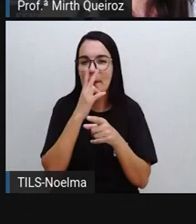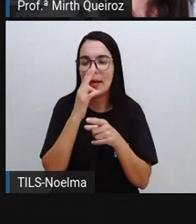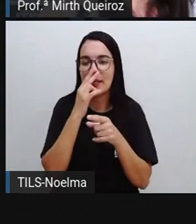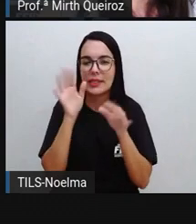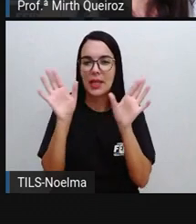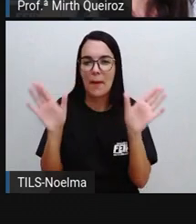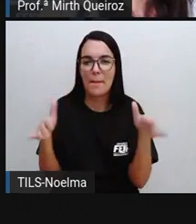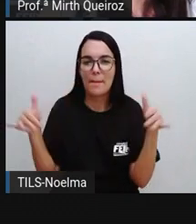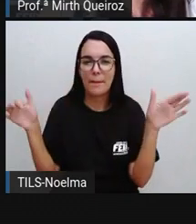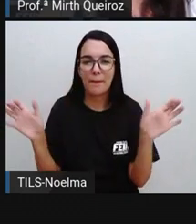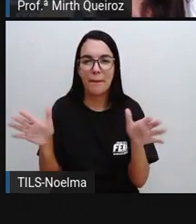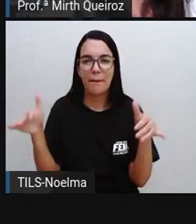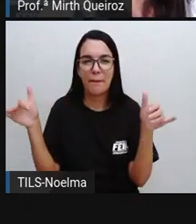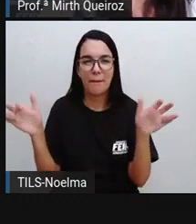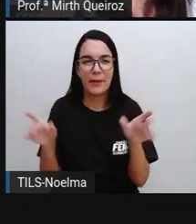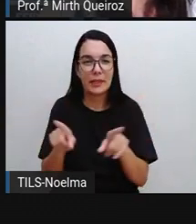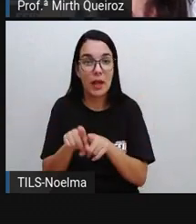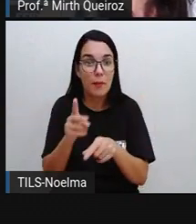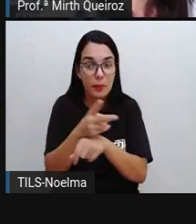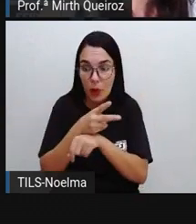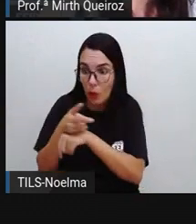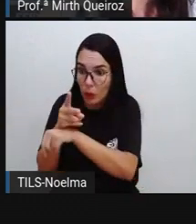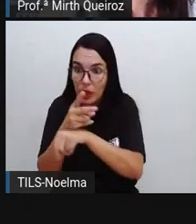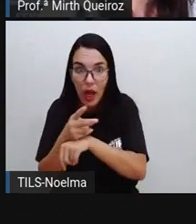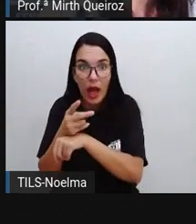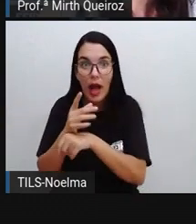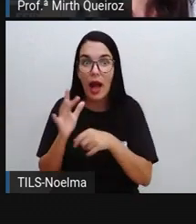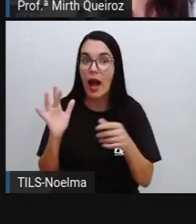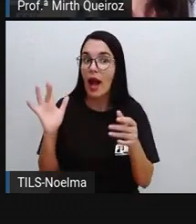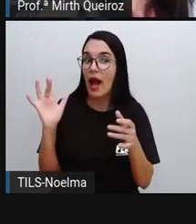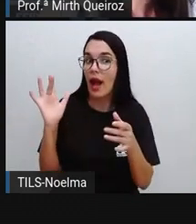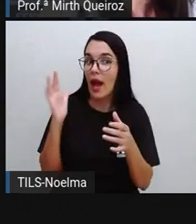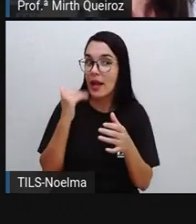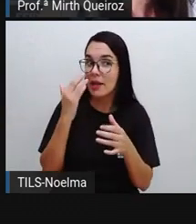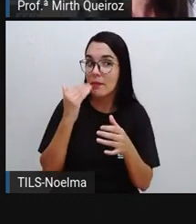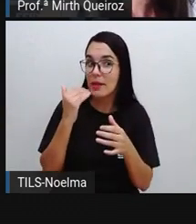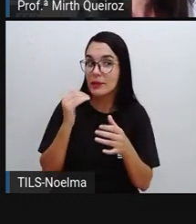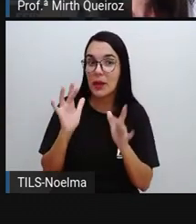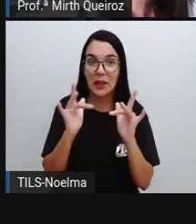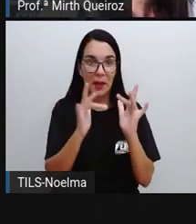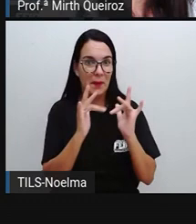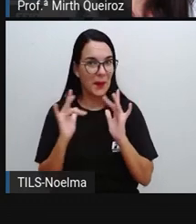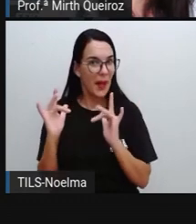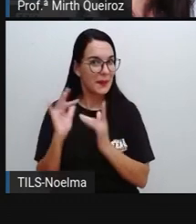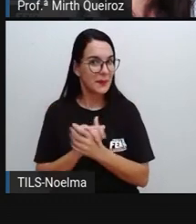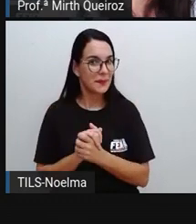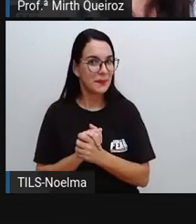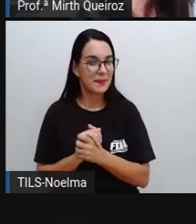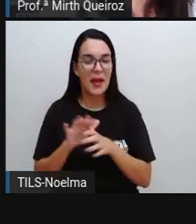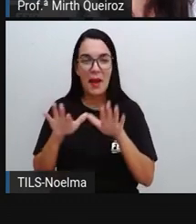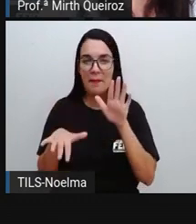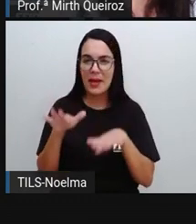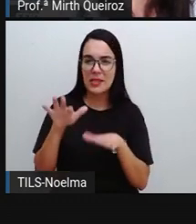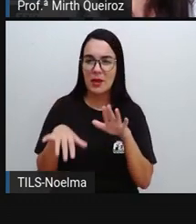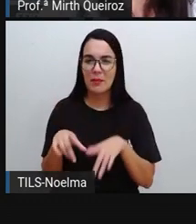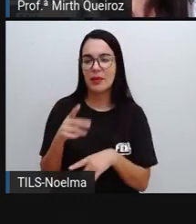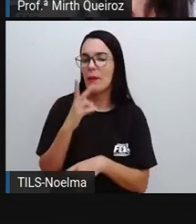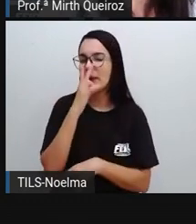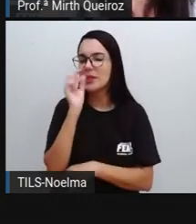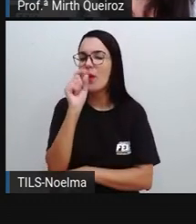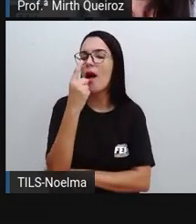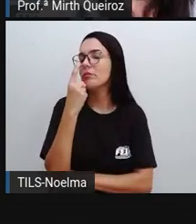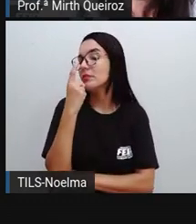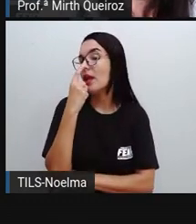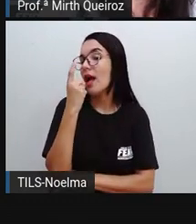e servem para procurar alimentos e parceiros. Mais ou menos como o nariz